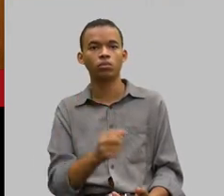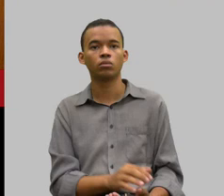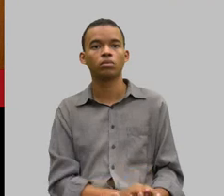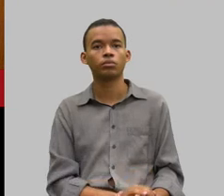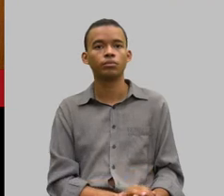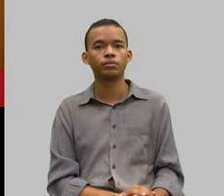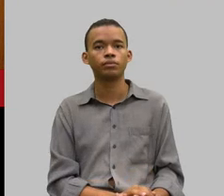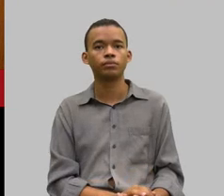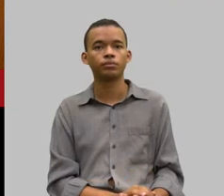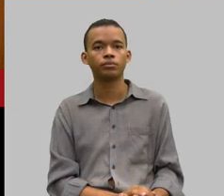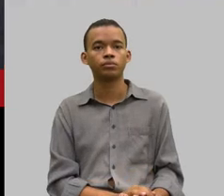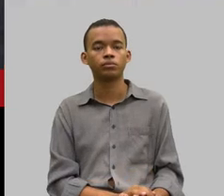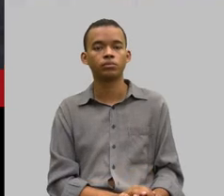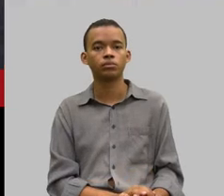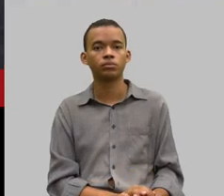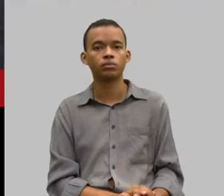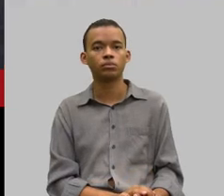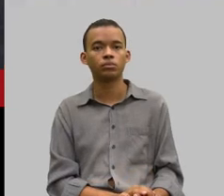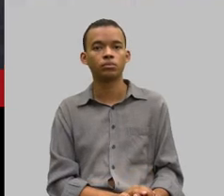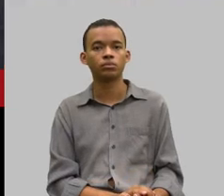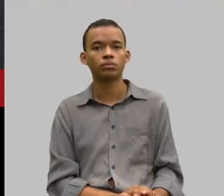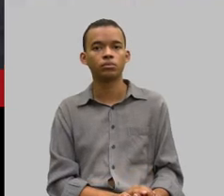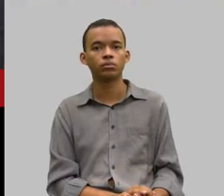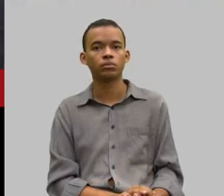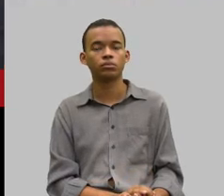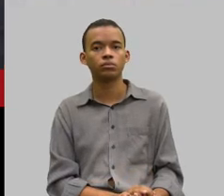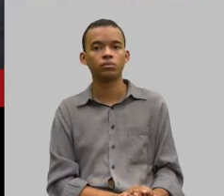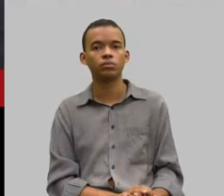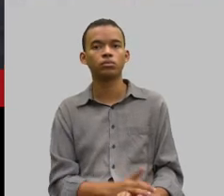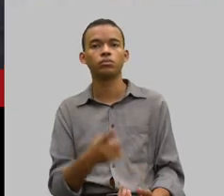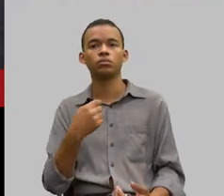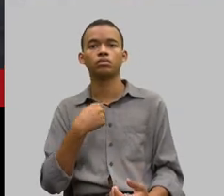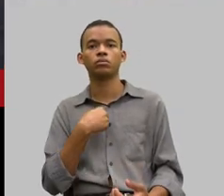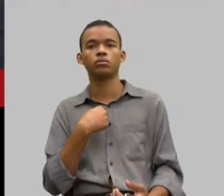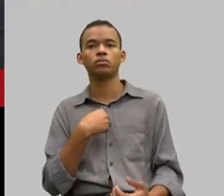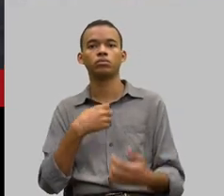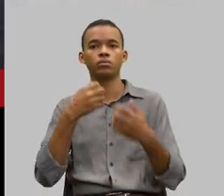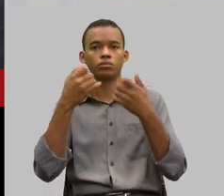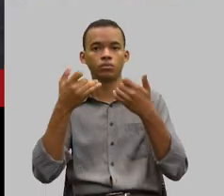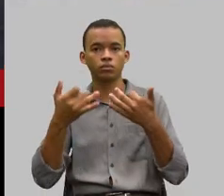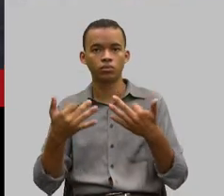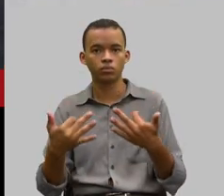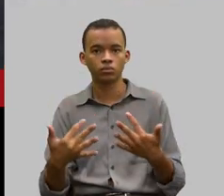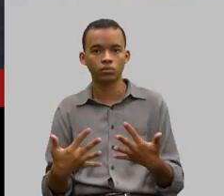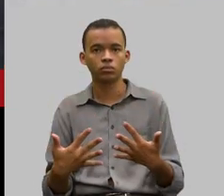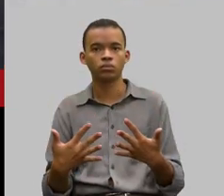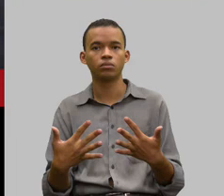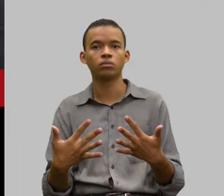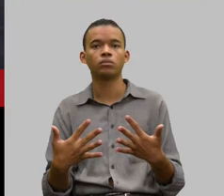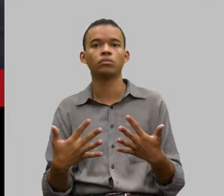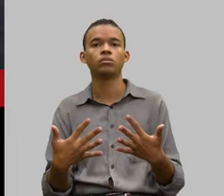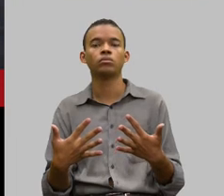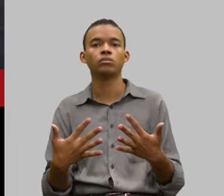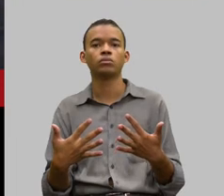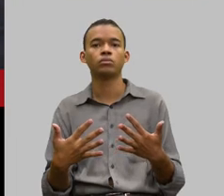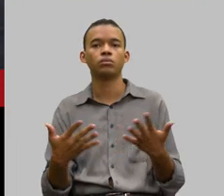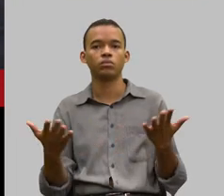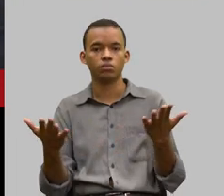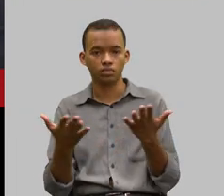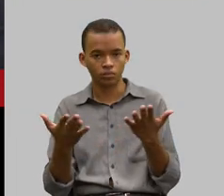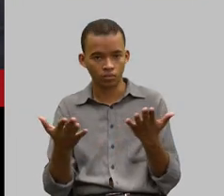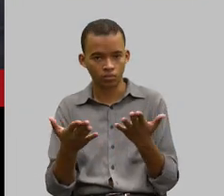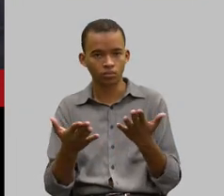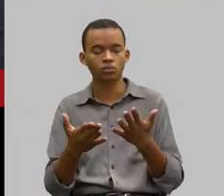observação o formato escolhido na data de hoje não foi para o governo prestar nenhuma conta queria deixar esse